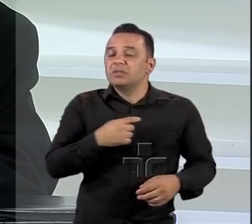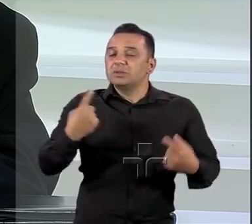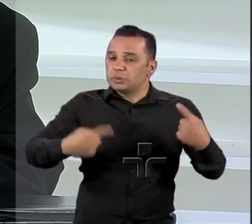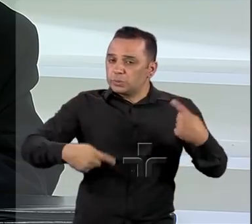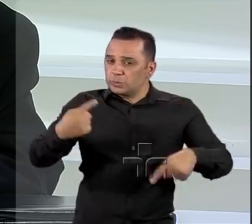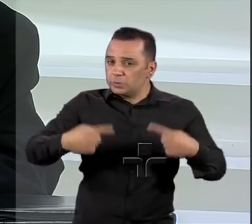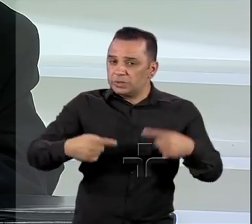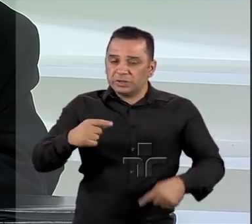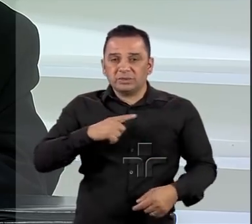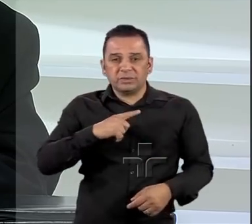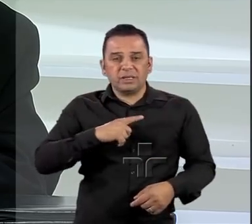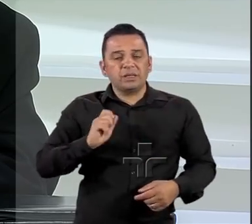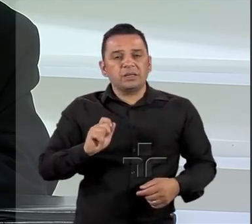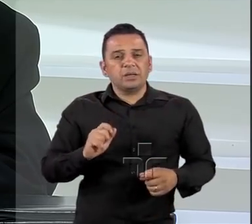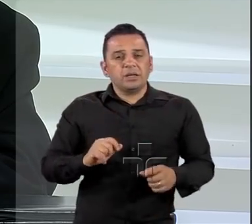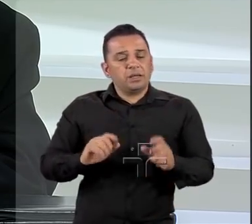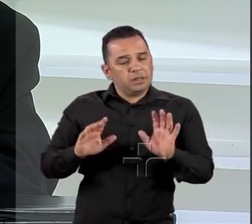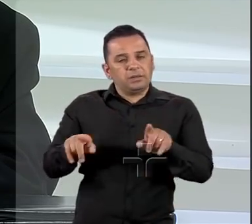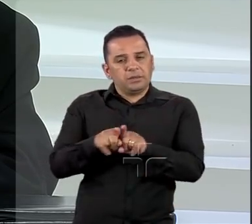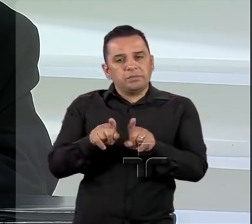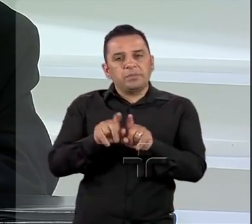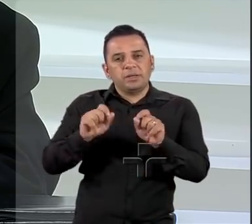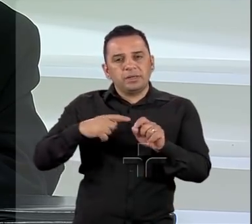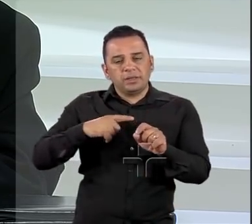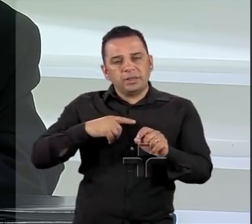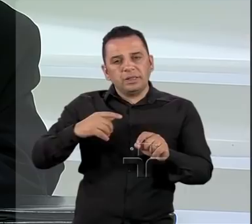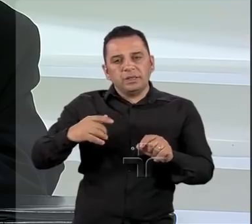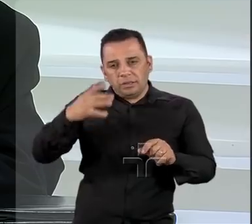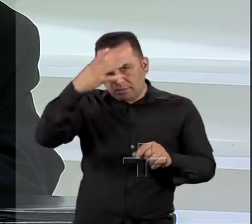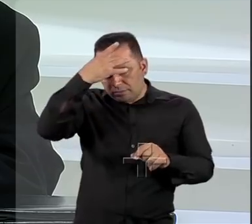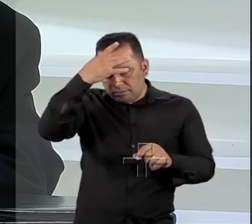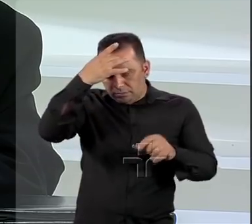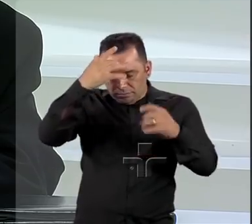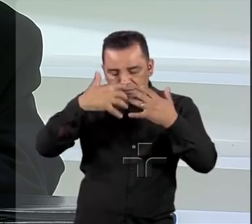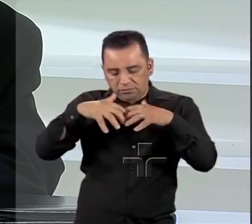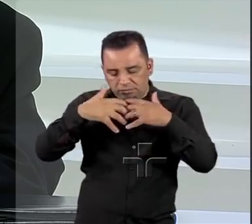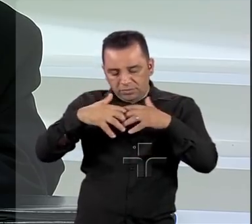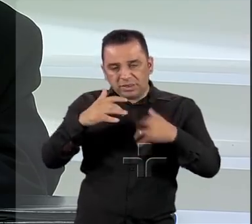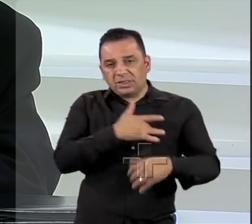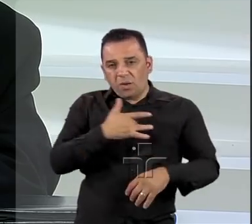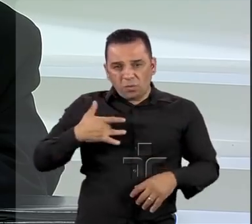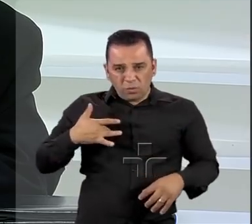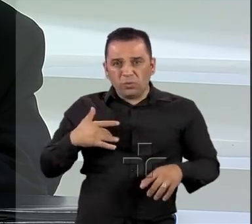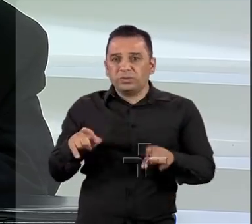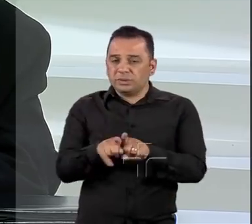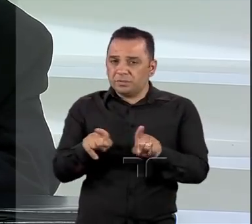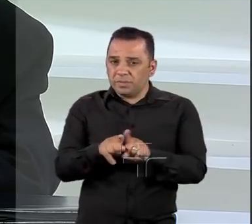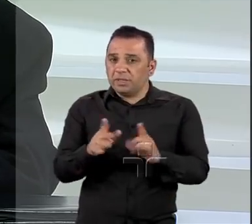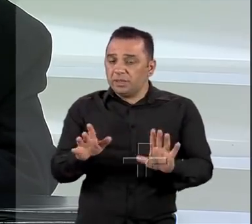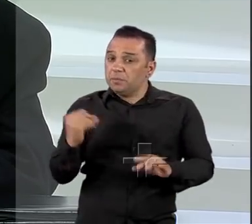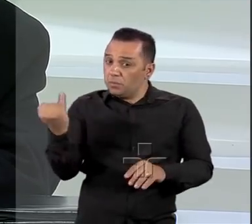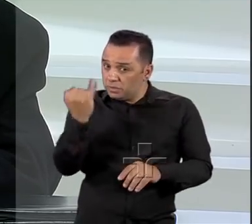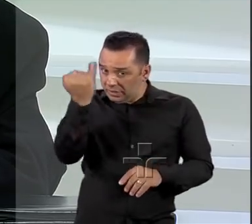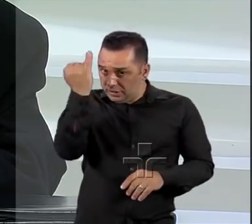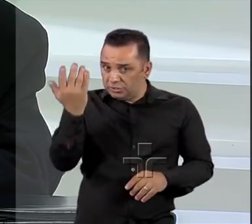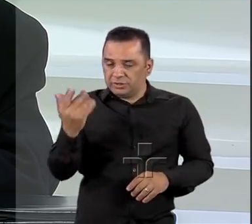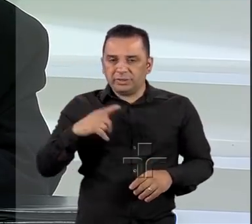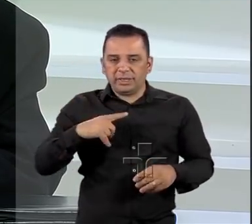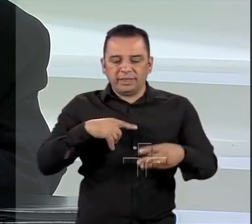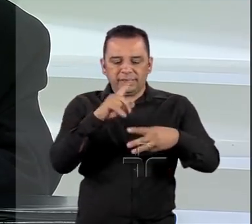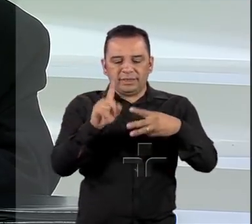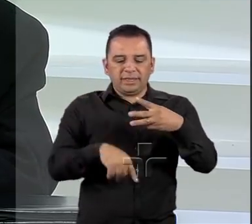Uma palavra sobre a saúde mental e a drogadição, que também são importantes. E, claro, 3 temas que